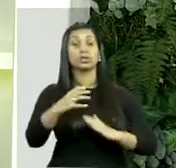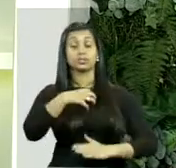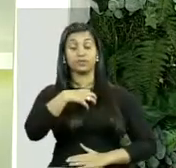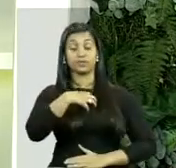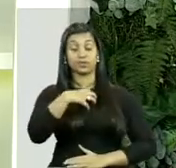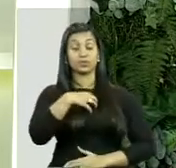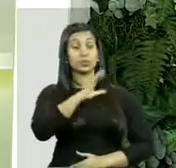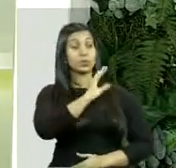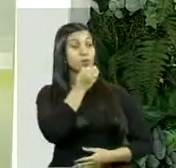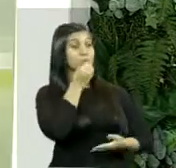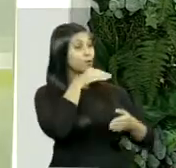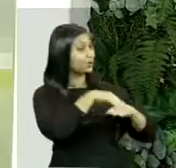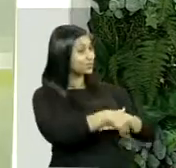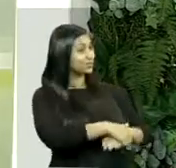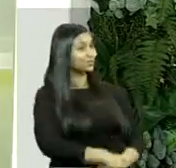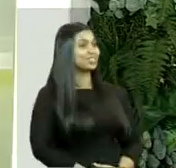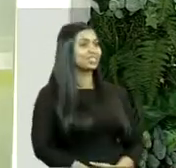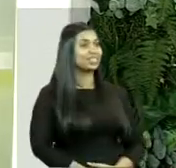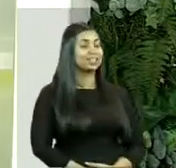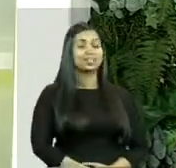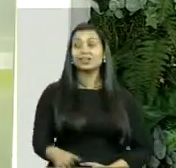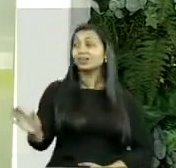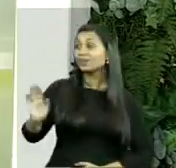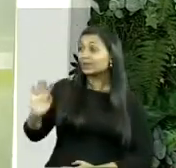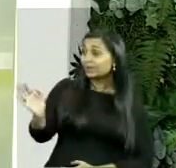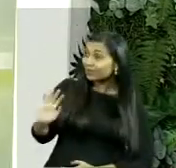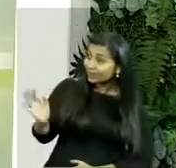Bahia. Ô, Gisélia, boa noite, meu anjo.